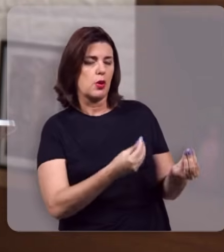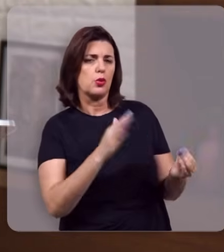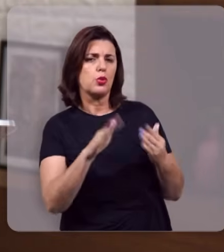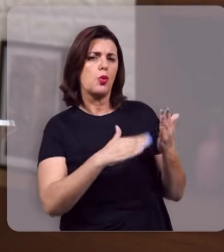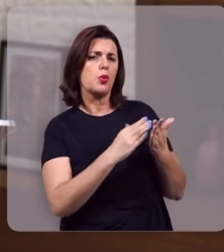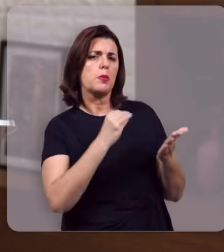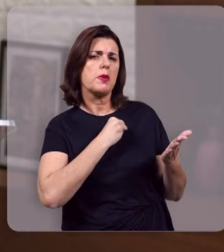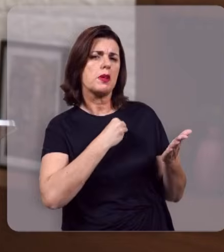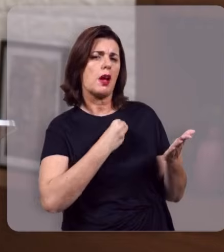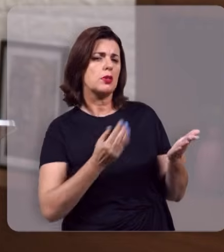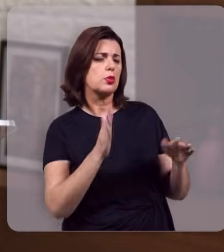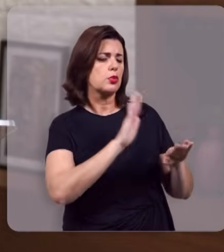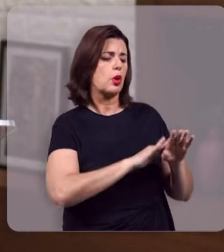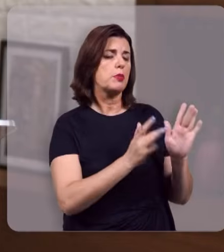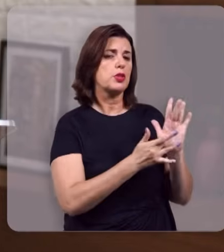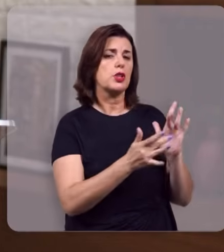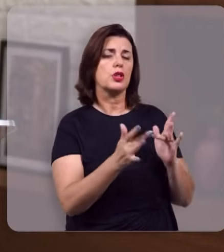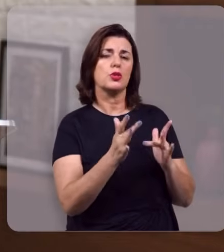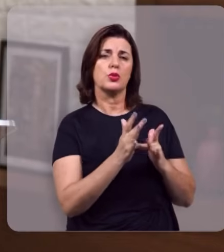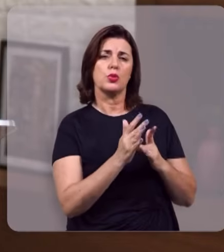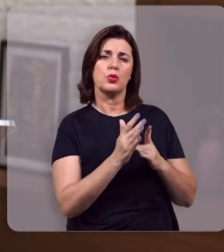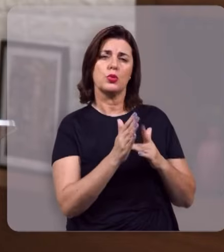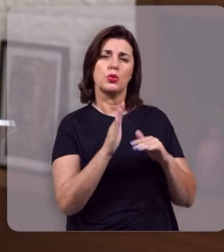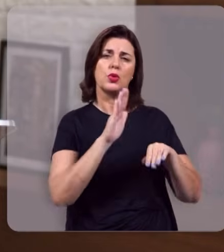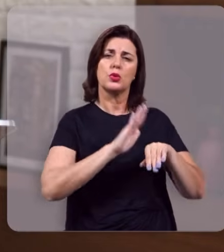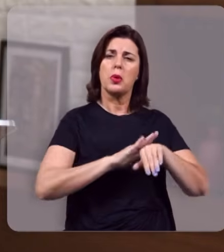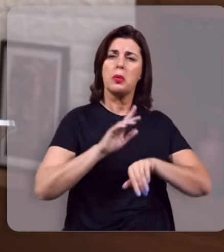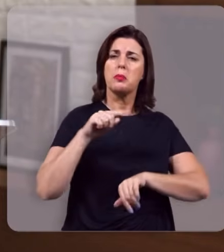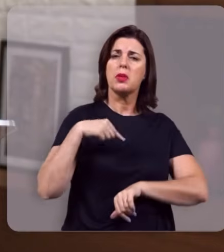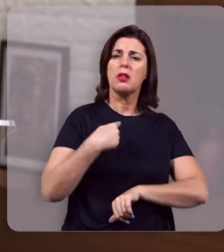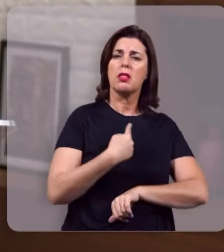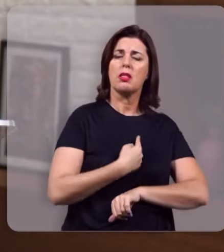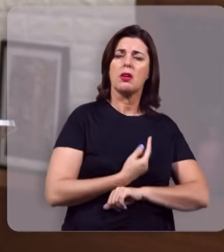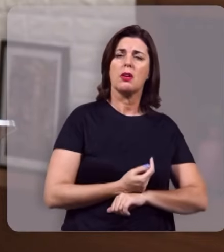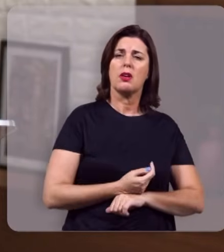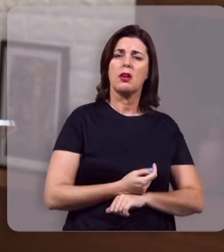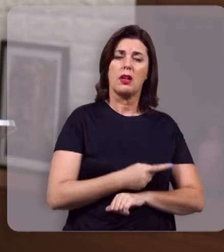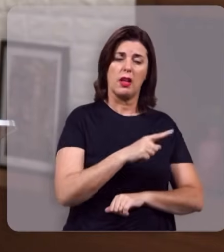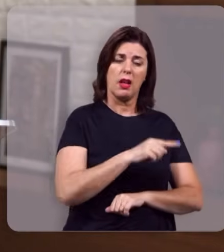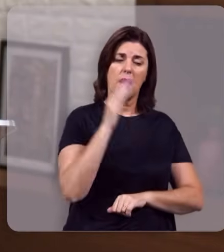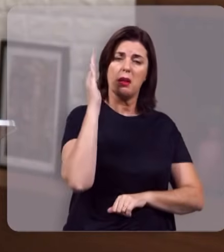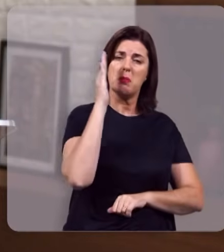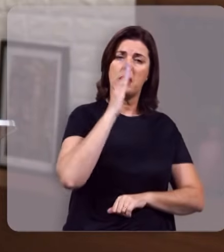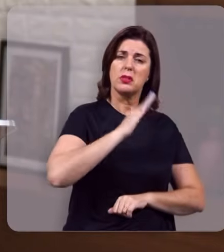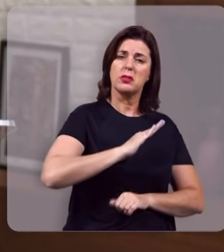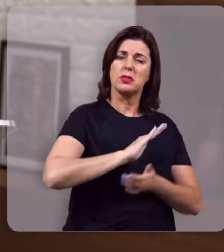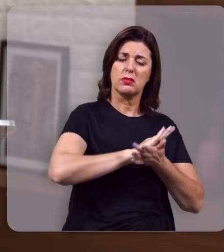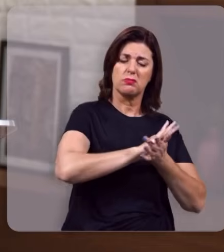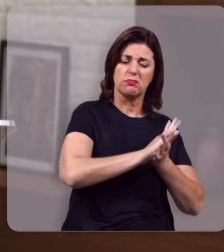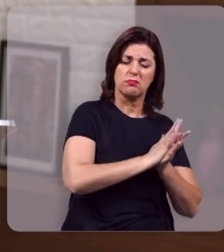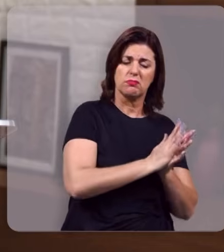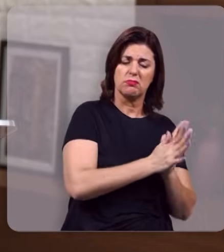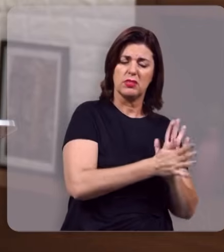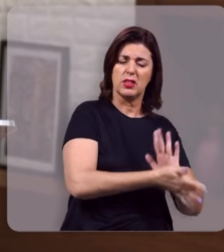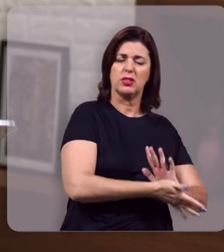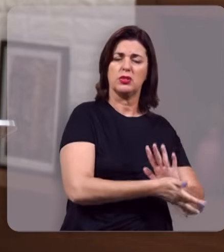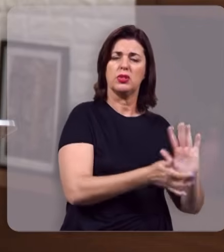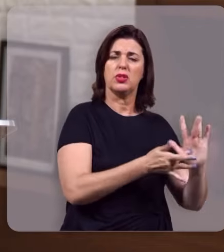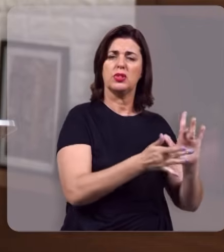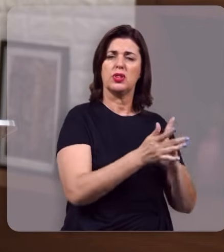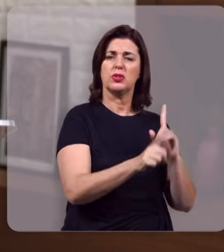todos nós. E ele foi feito pecado, ele foi feito maldição, agradou ao Pai moê-lo naquela